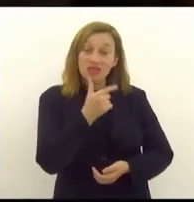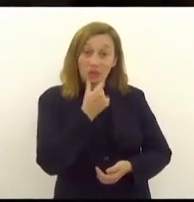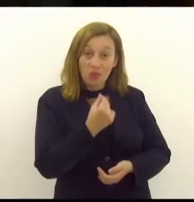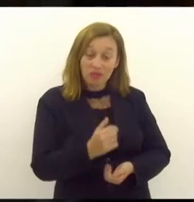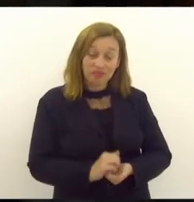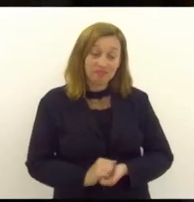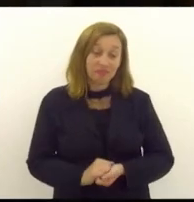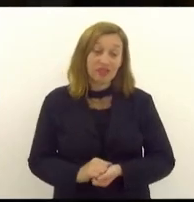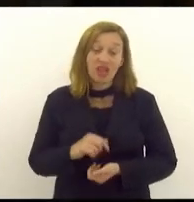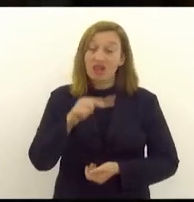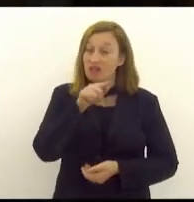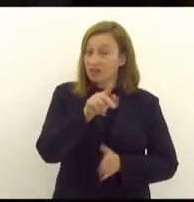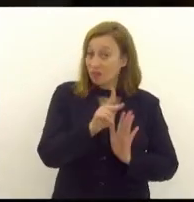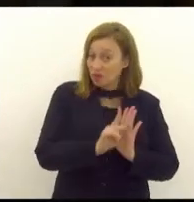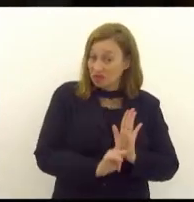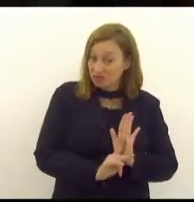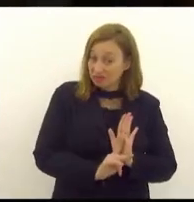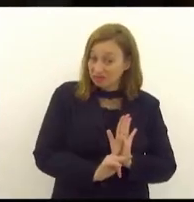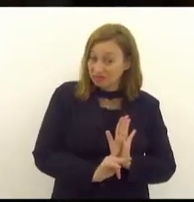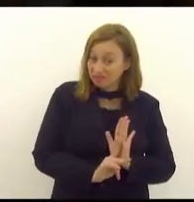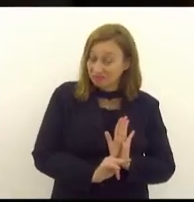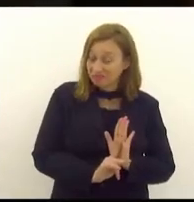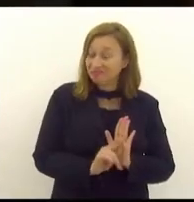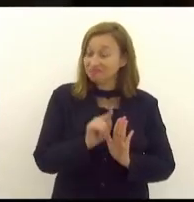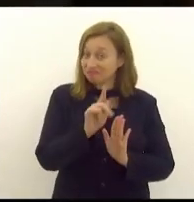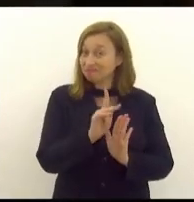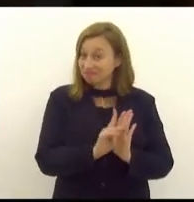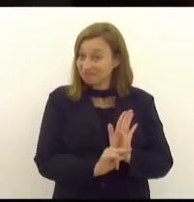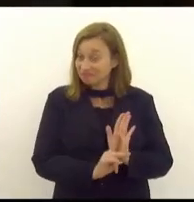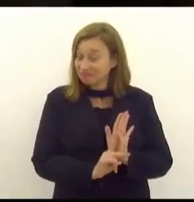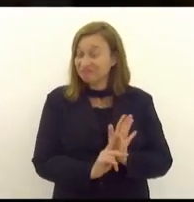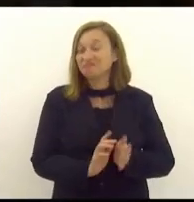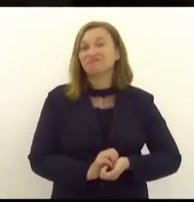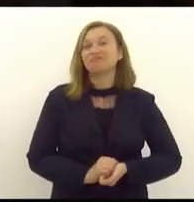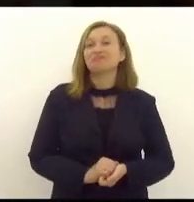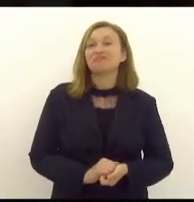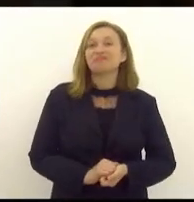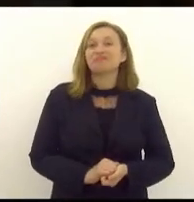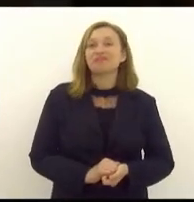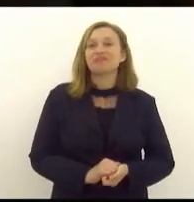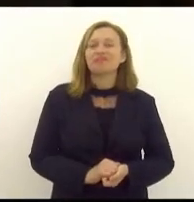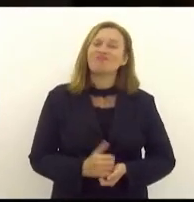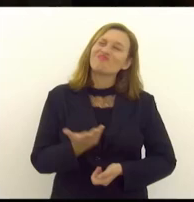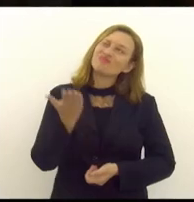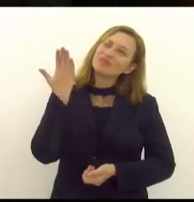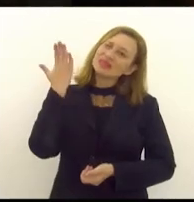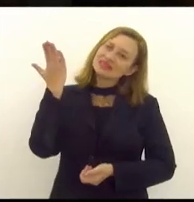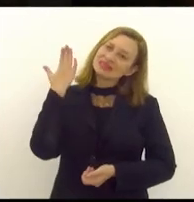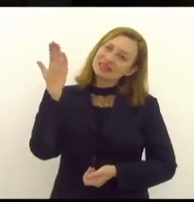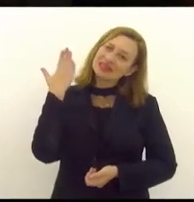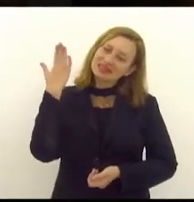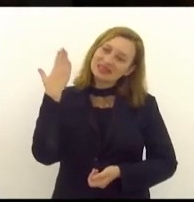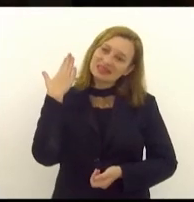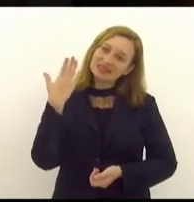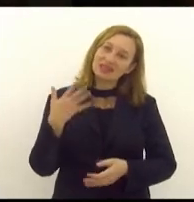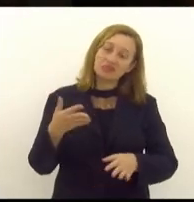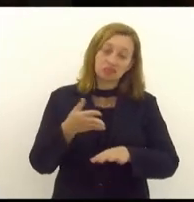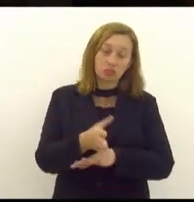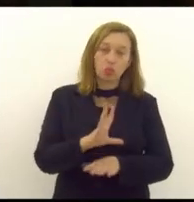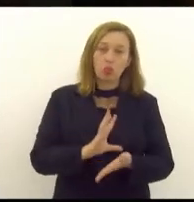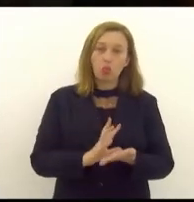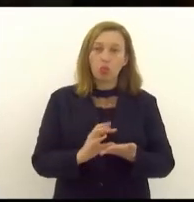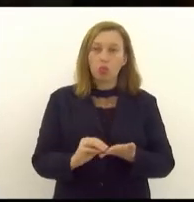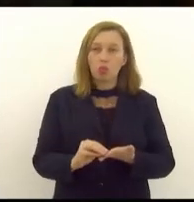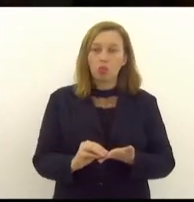esse projeto esse projeto no passado entrou em Pauta